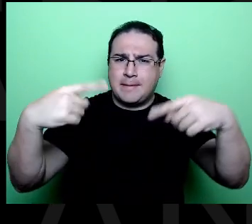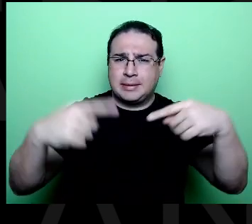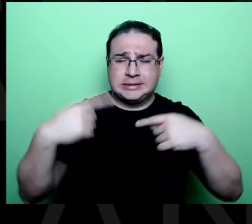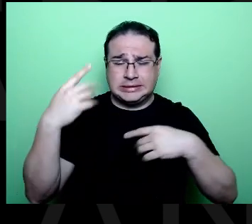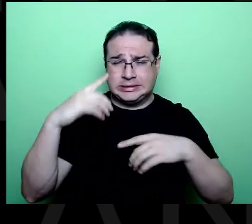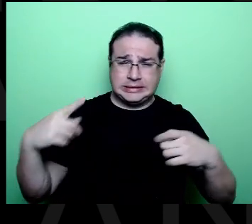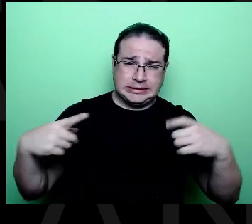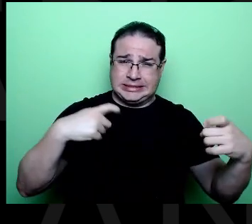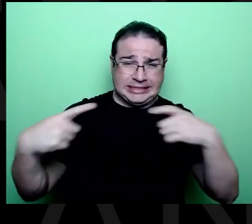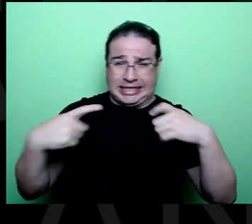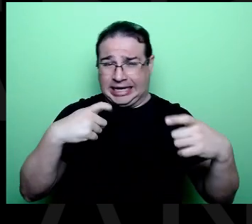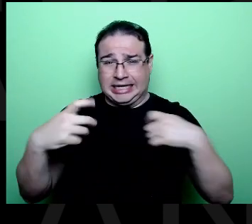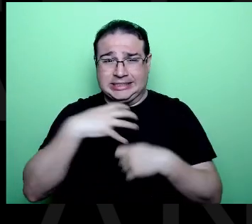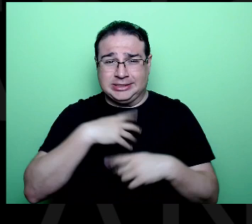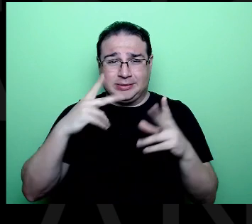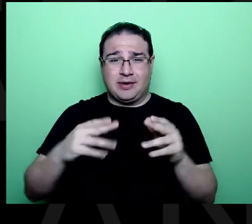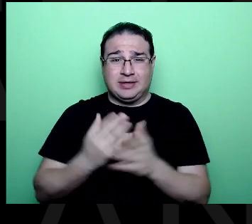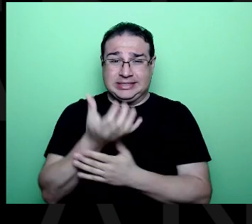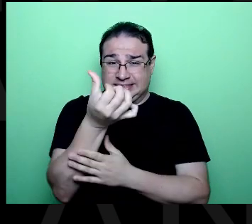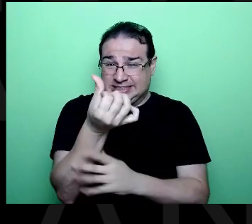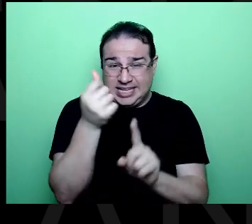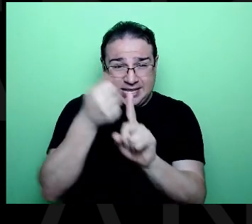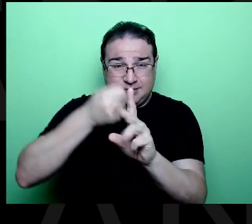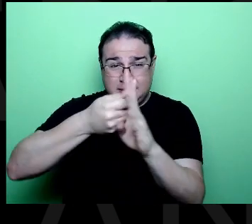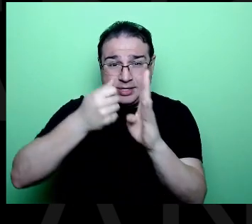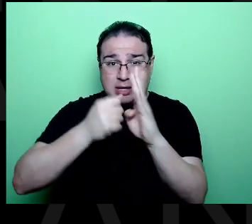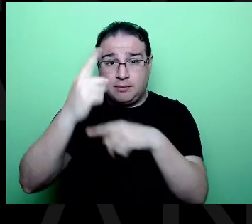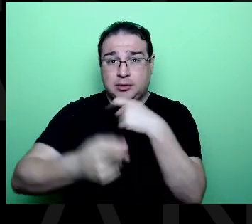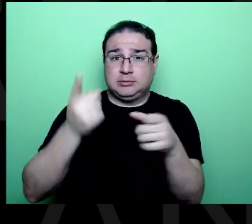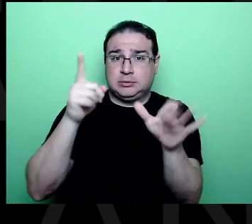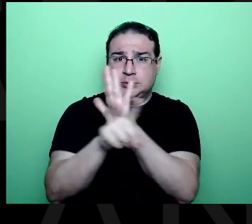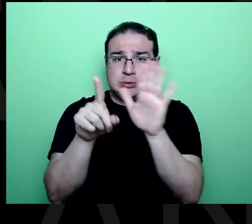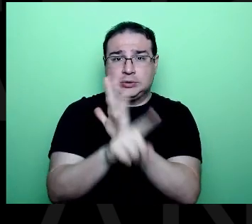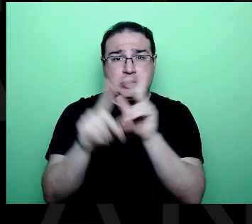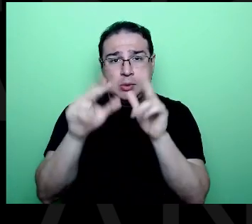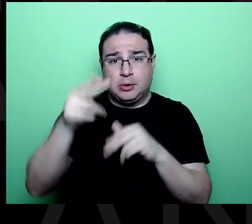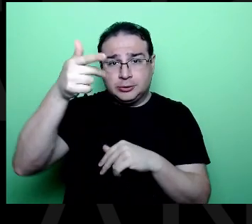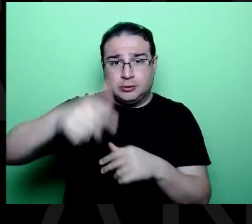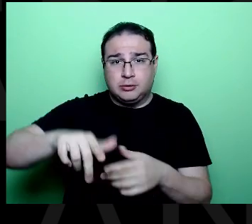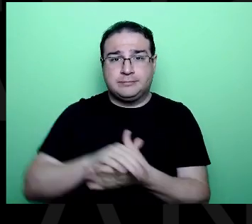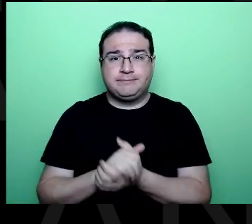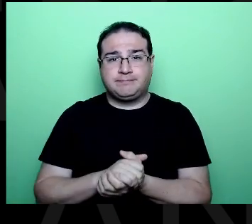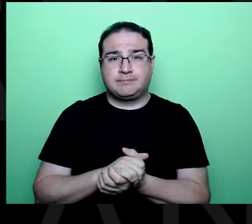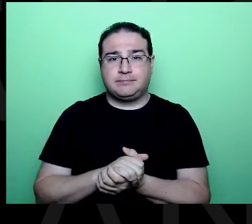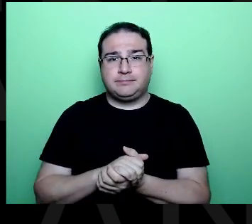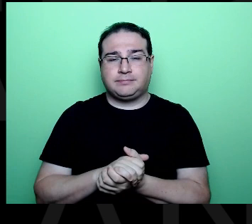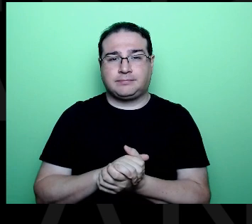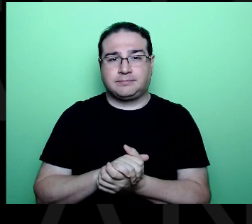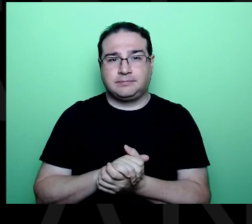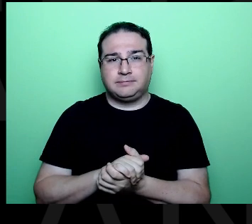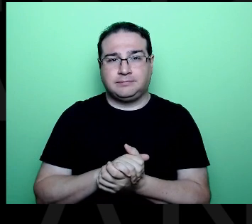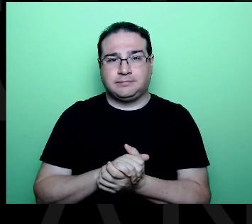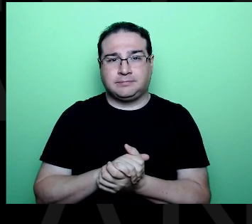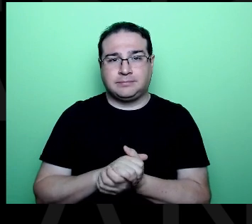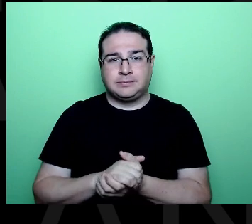eram batalhas as entrevistas, né? Então, voltava mais de 6 meses depois, com as mesmas perguntas, às vezes...